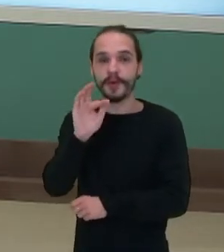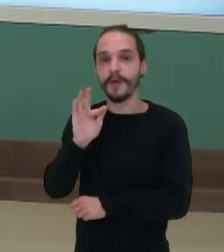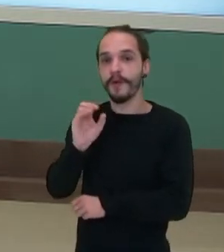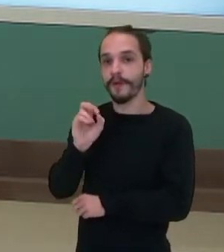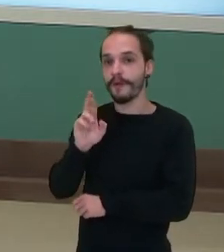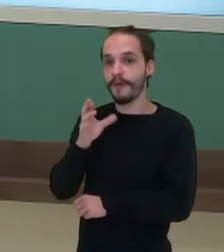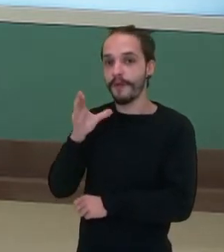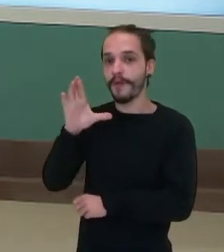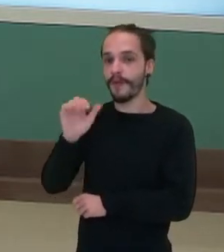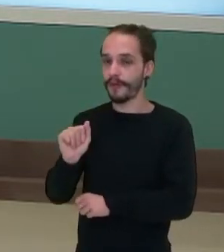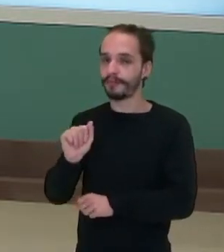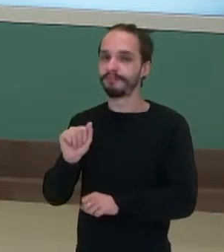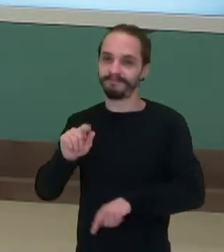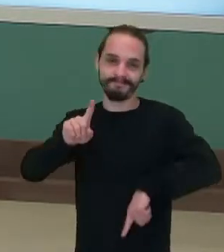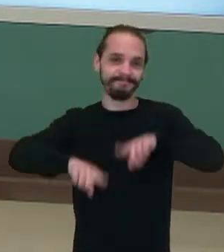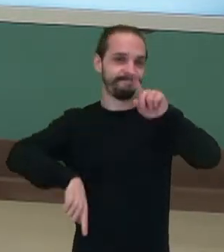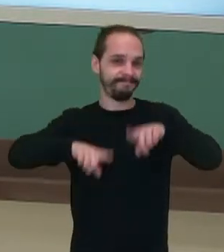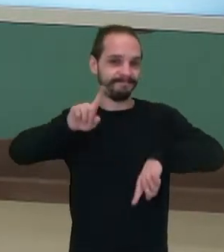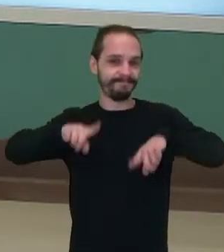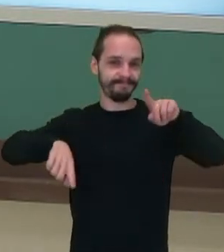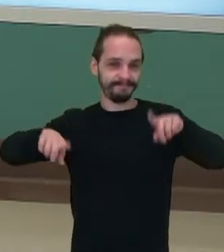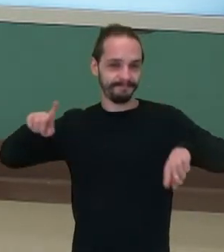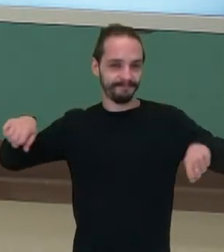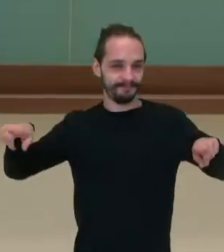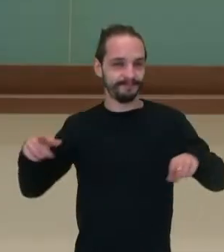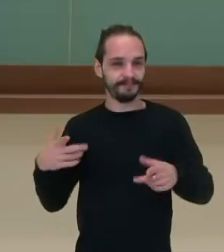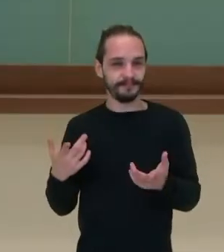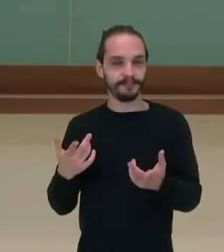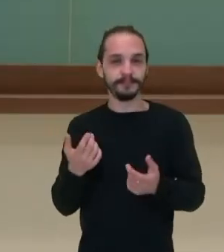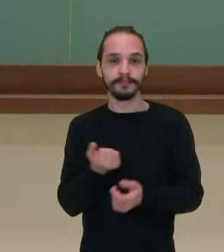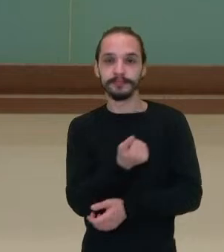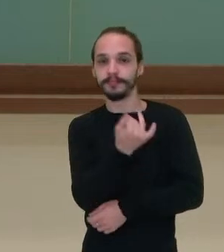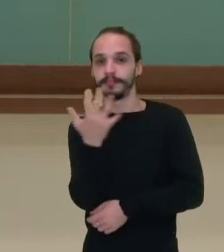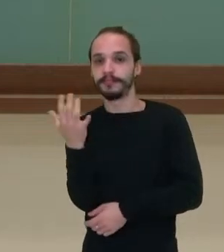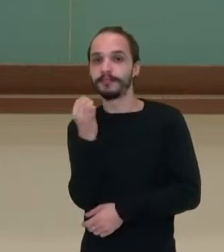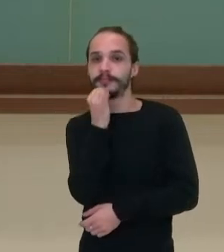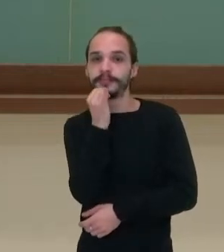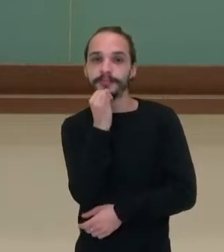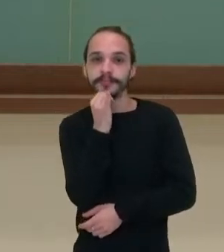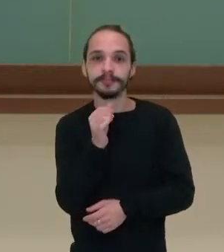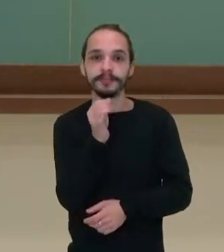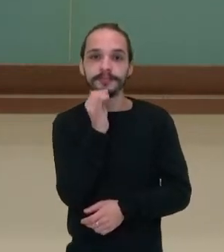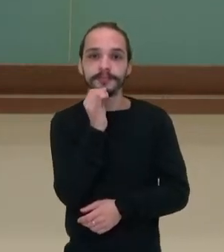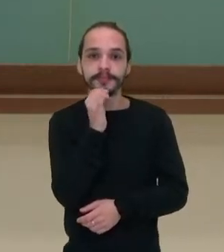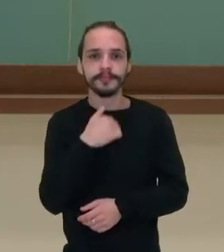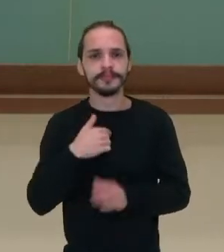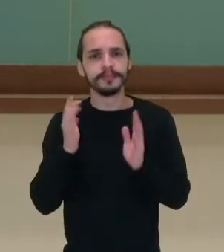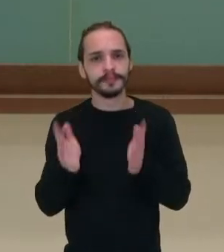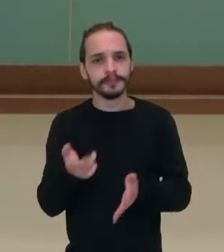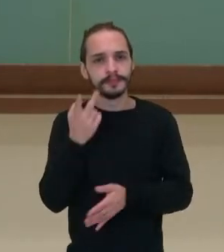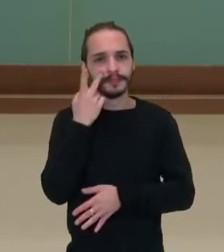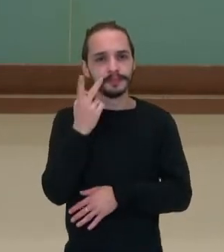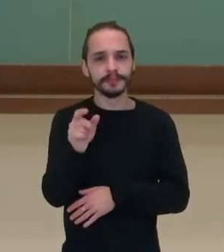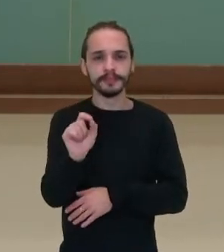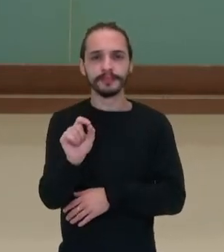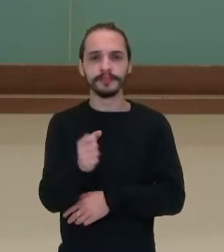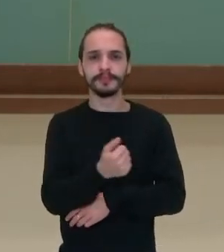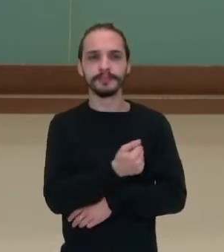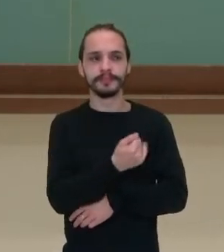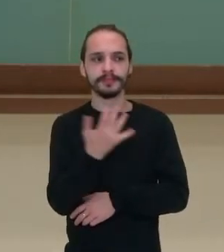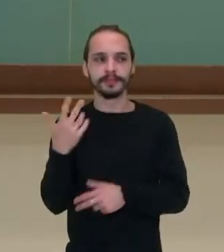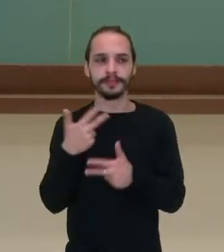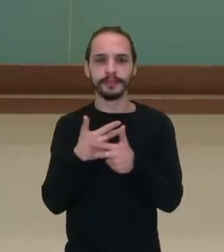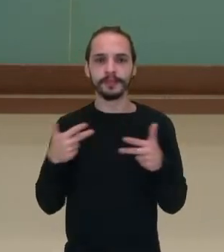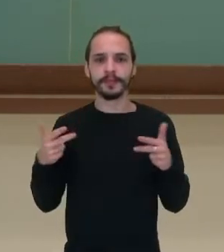bem relativa, né? Então a gente vê isso em alguns exemplos. Aqui, eu já vi episódios em